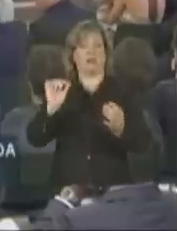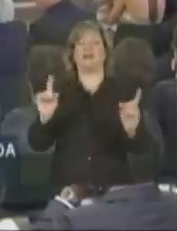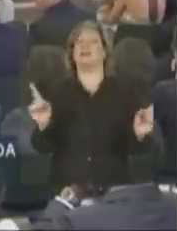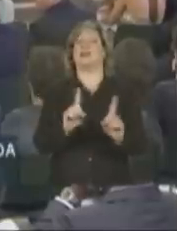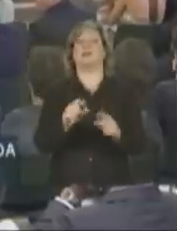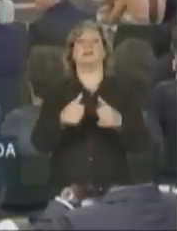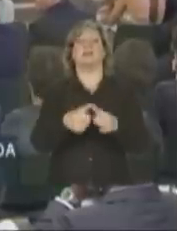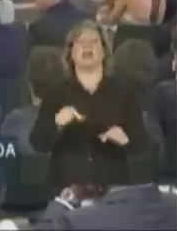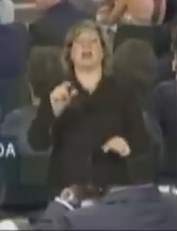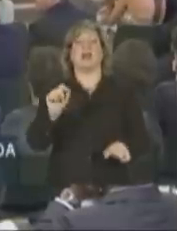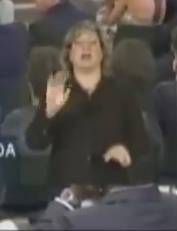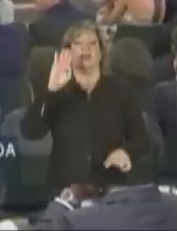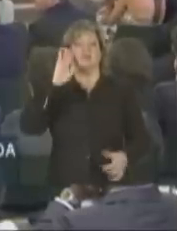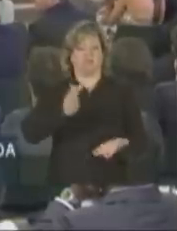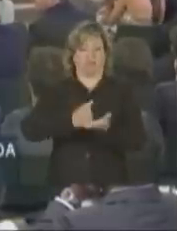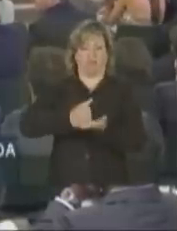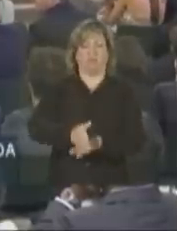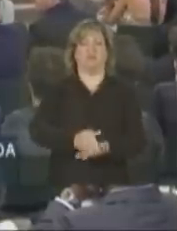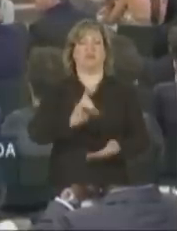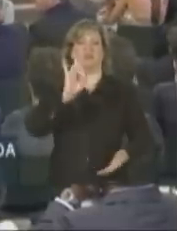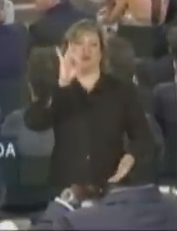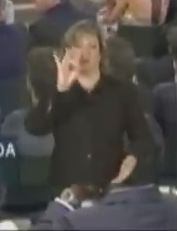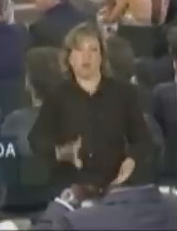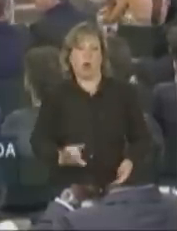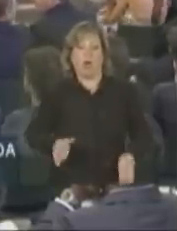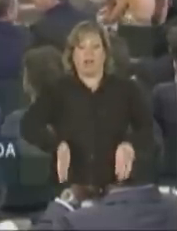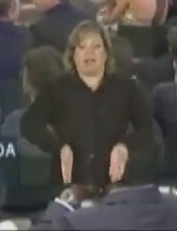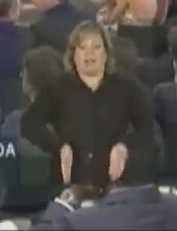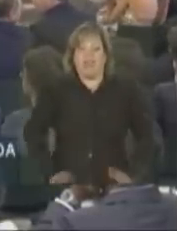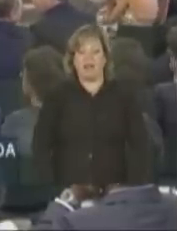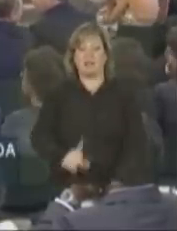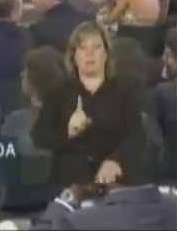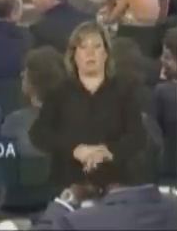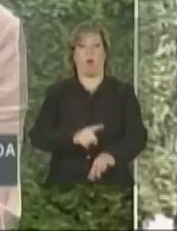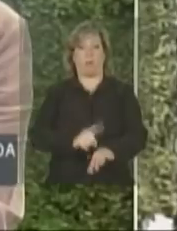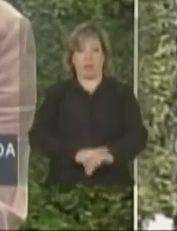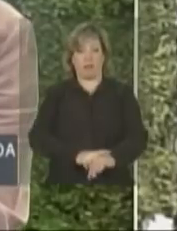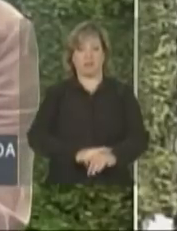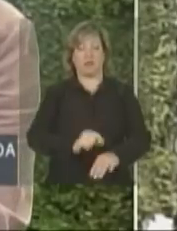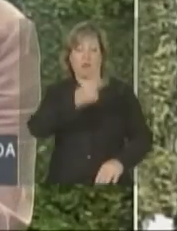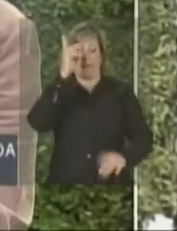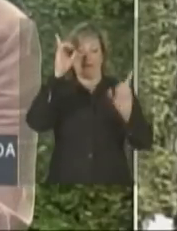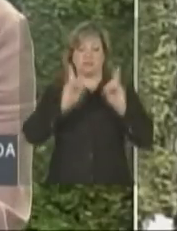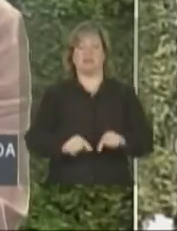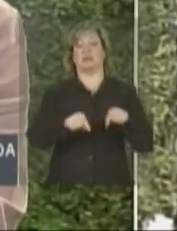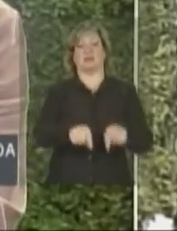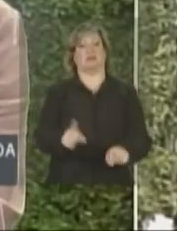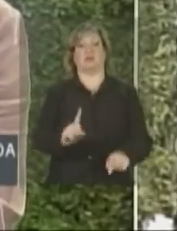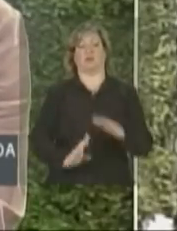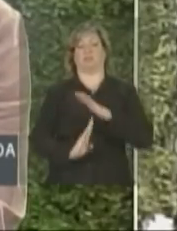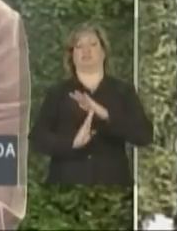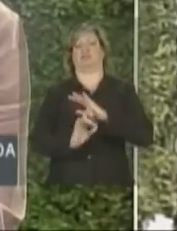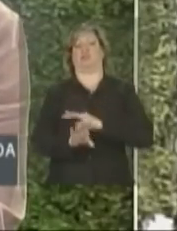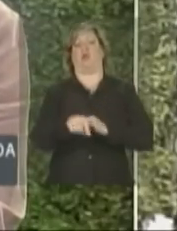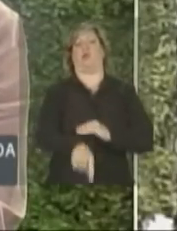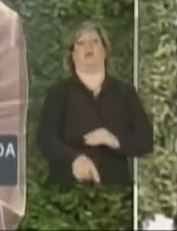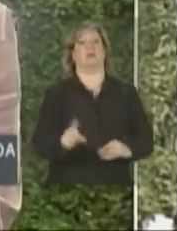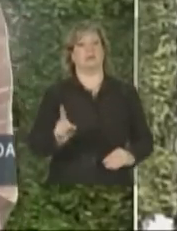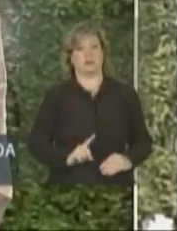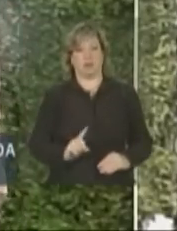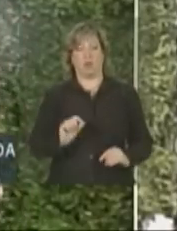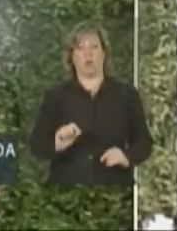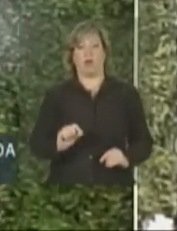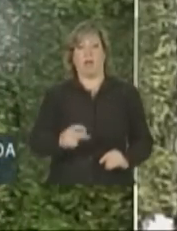estão determinados a priori no momento do nascimento para uma pessoa com deficiência. Os limites não estão na pessoa,